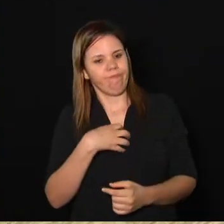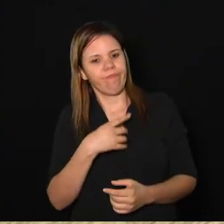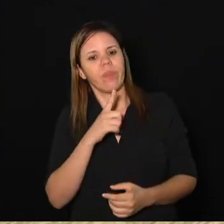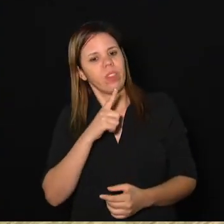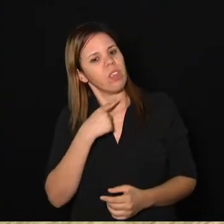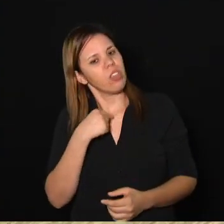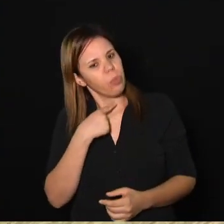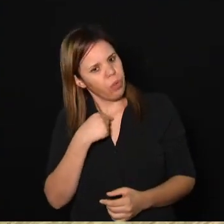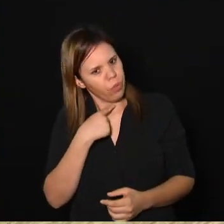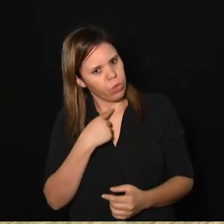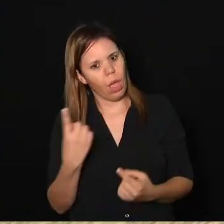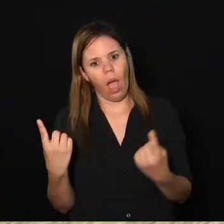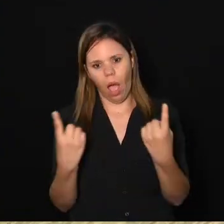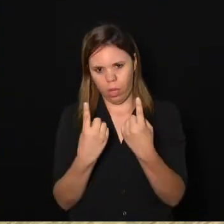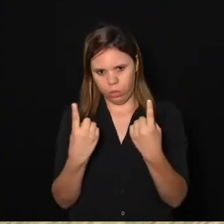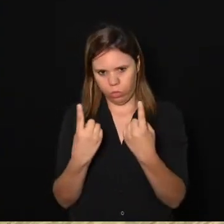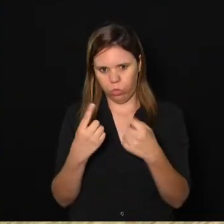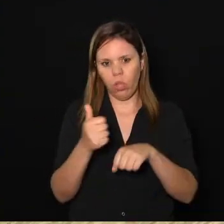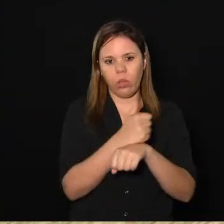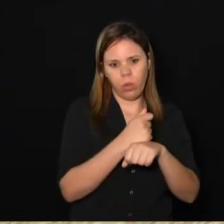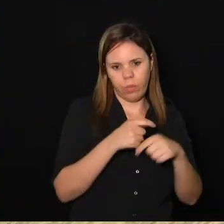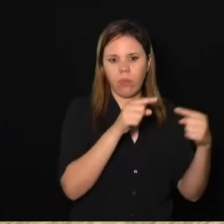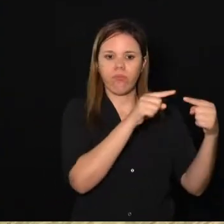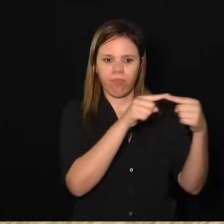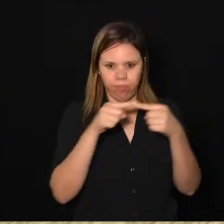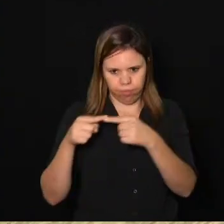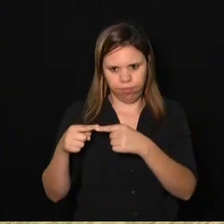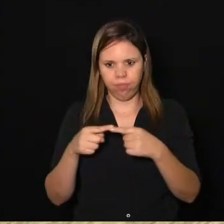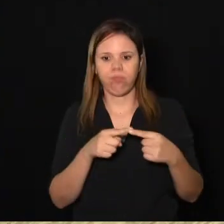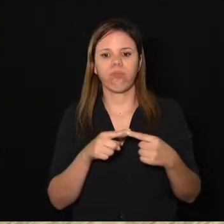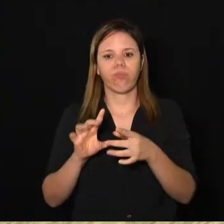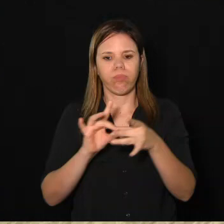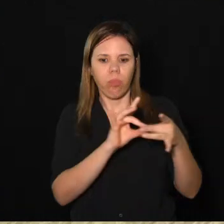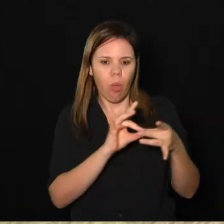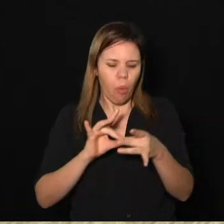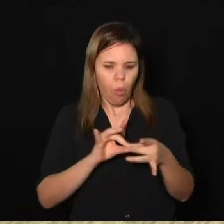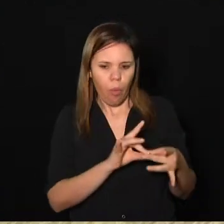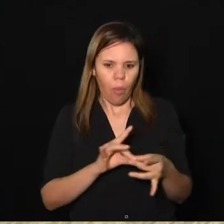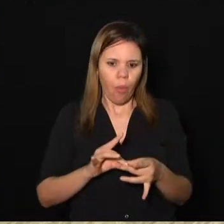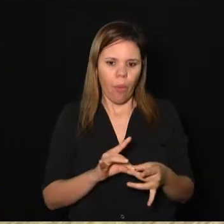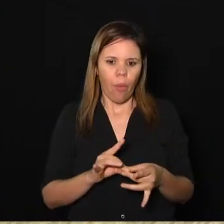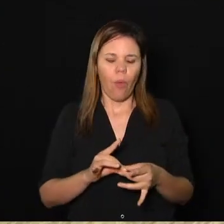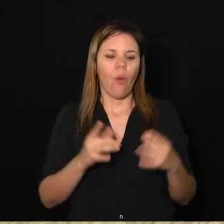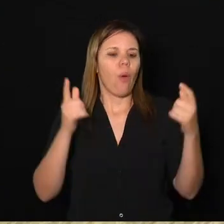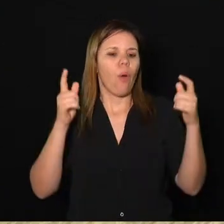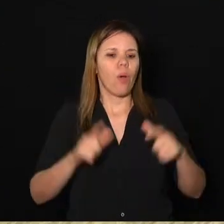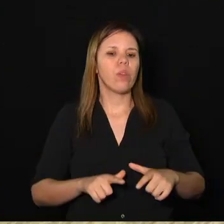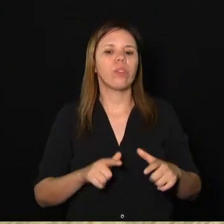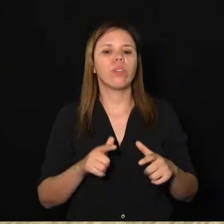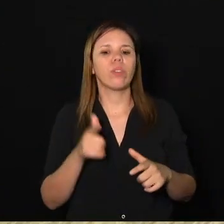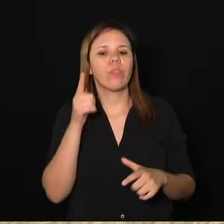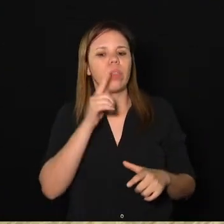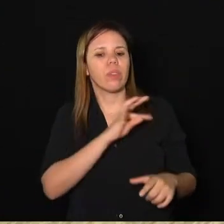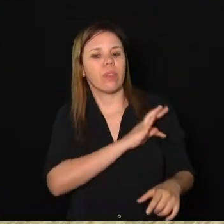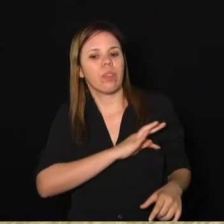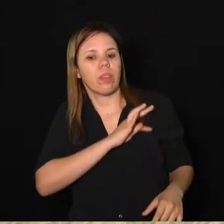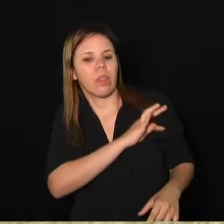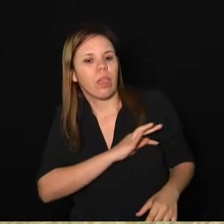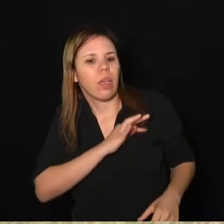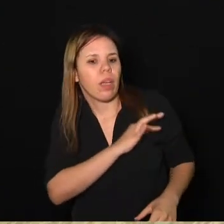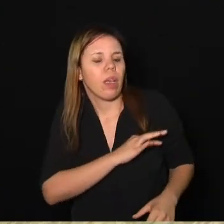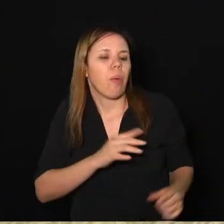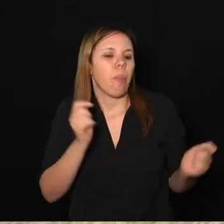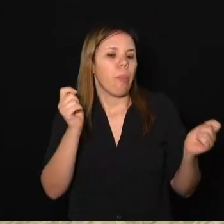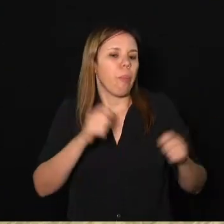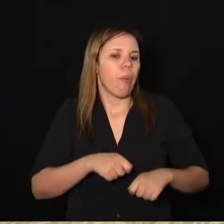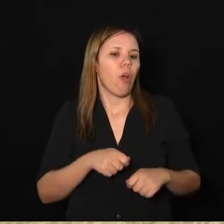vontade de que as duas categorias possam determinar aquilo até onde vai a parte técnica que os optometristas